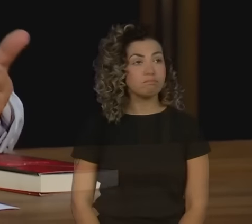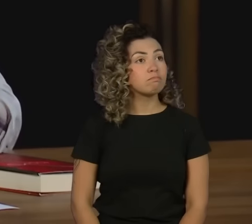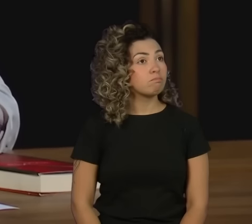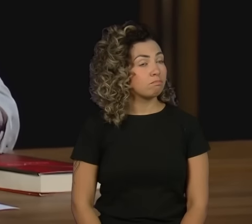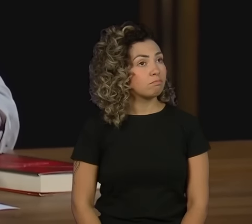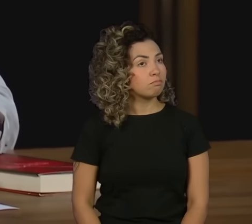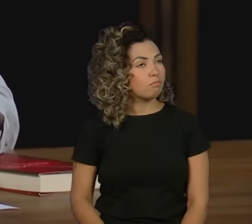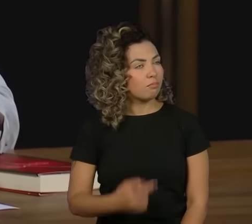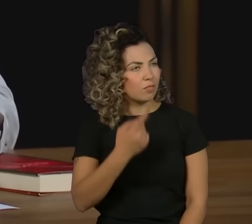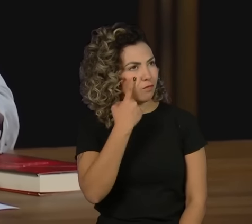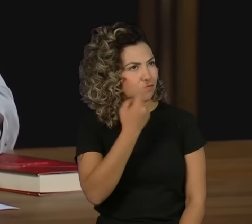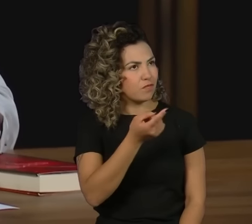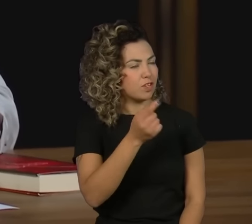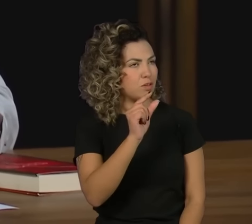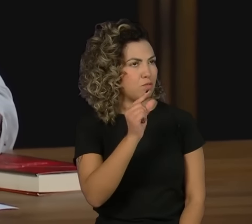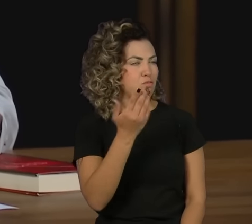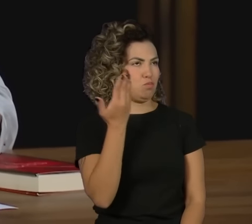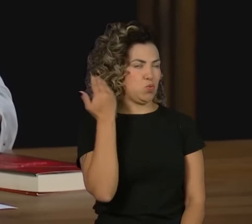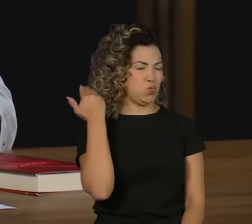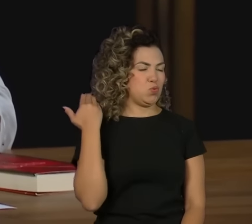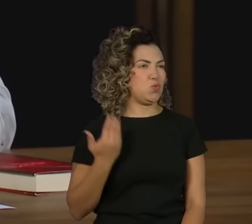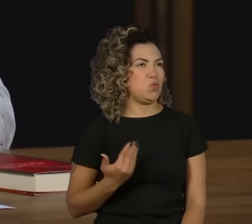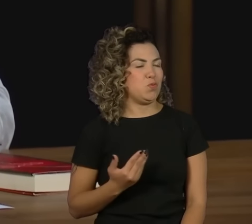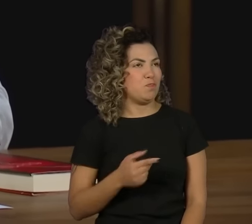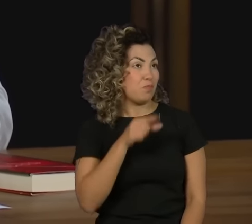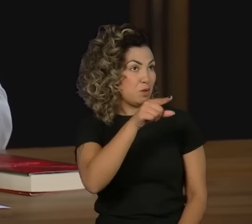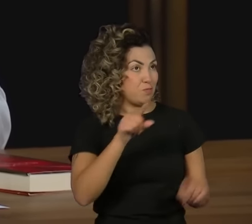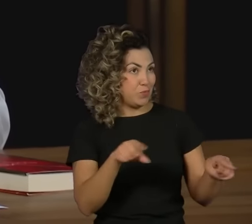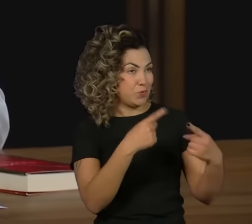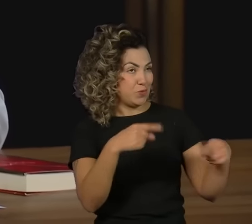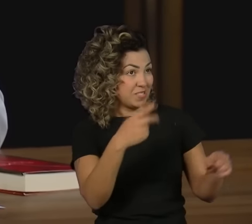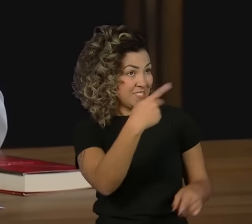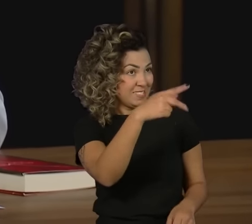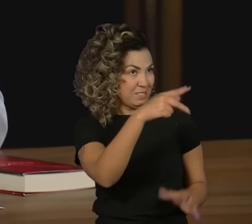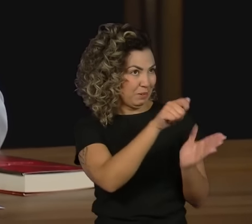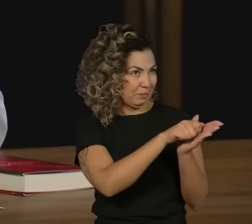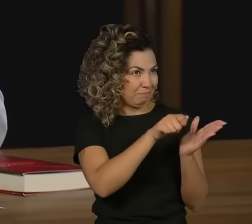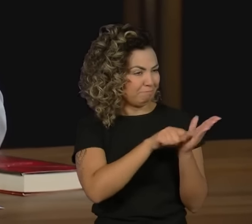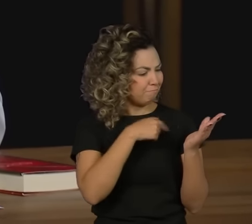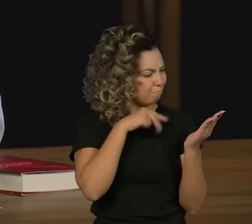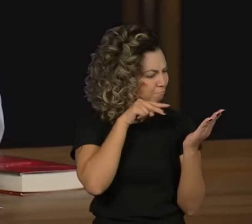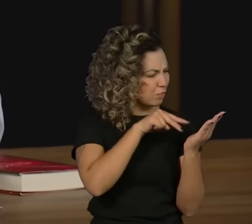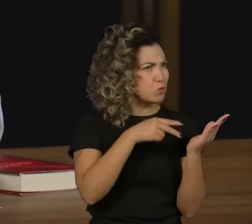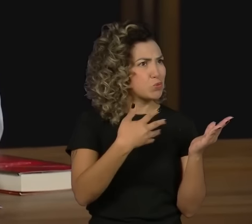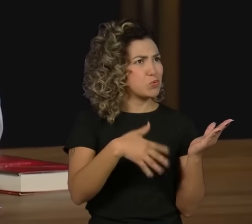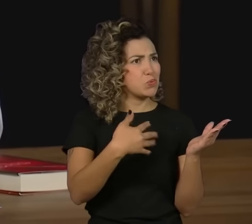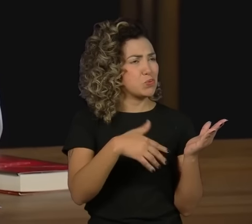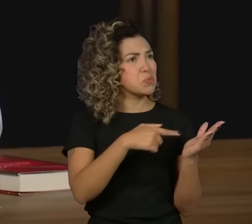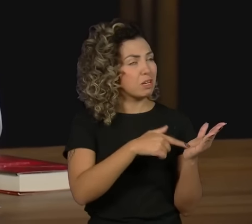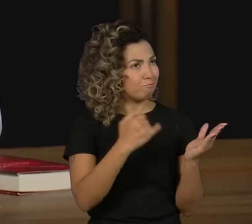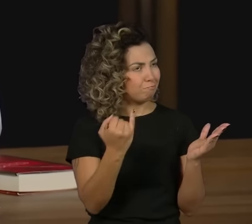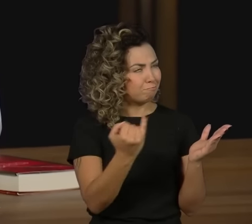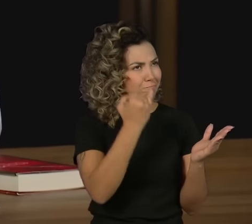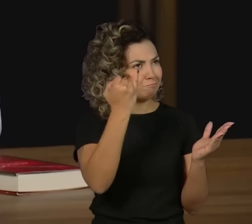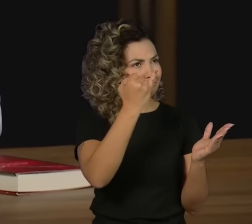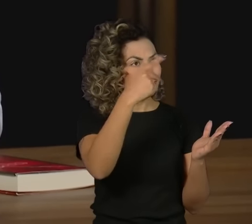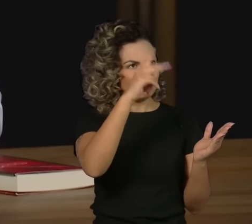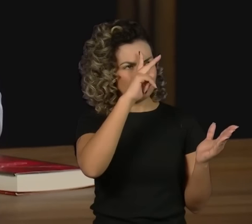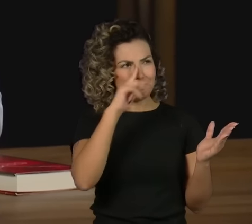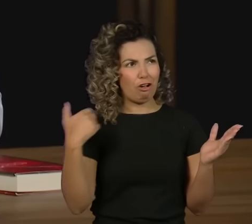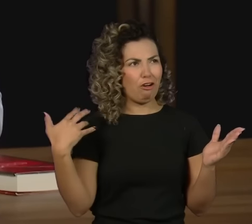Ouvi agora, recente, uma música sua que para mim é fundamental na sua discografia. Eu